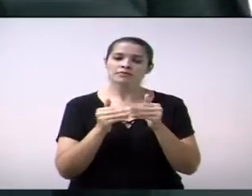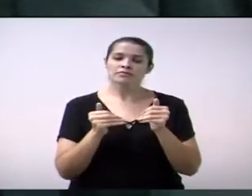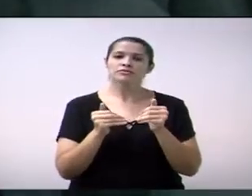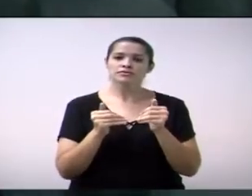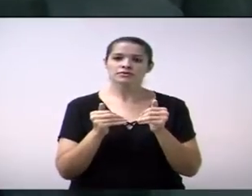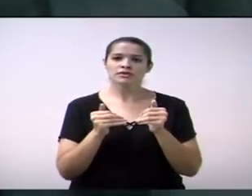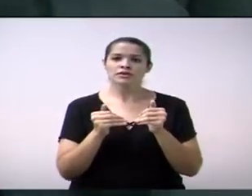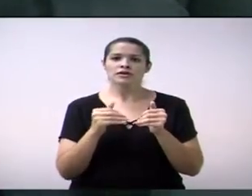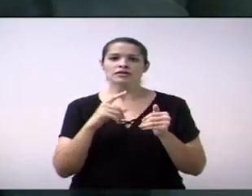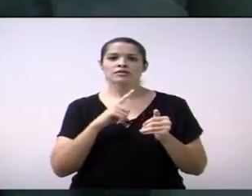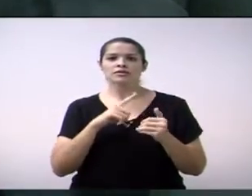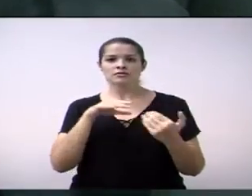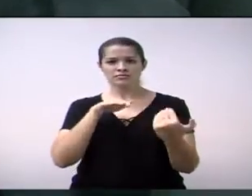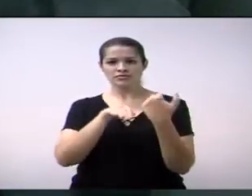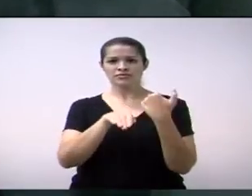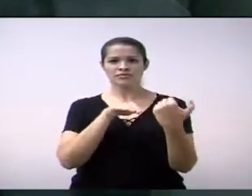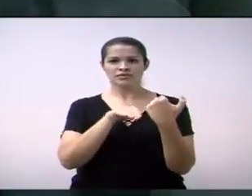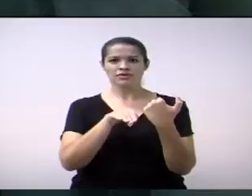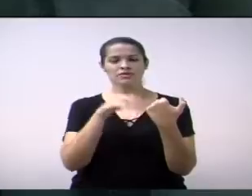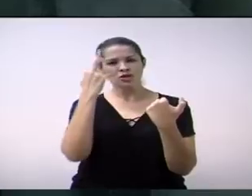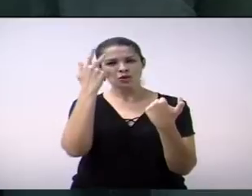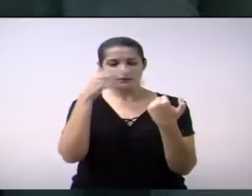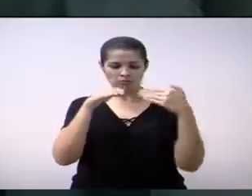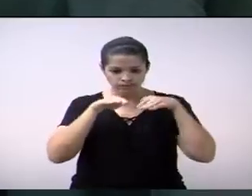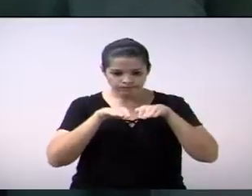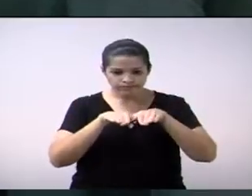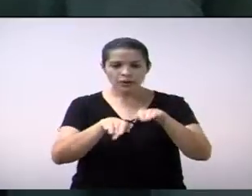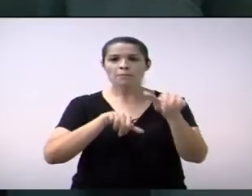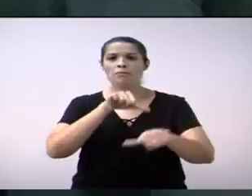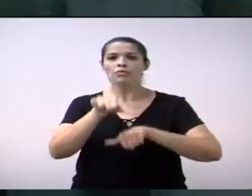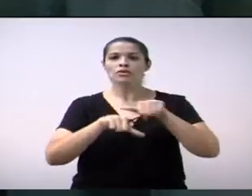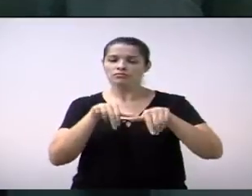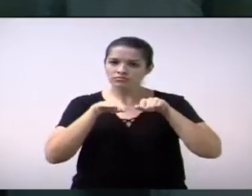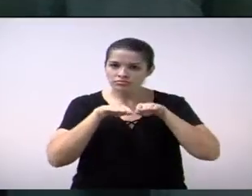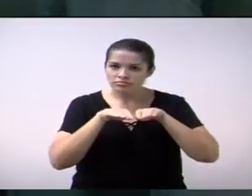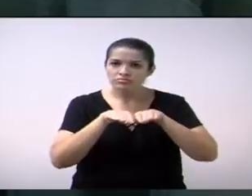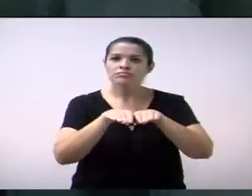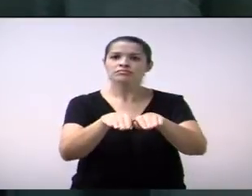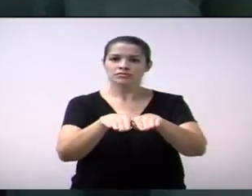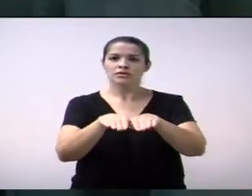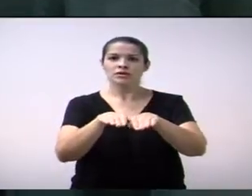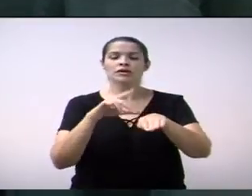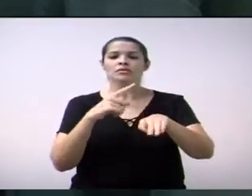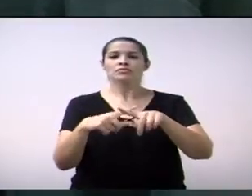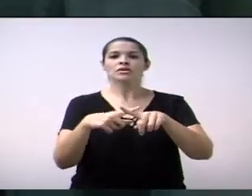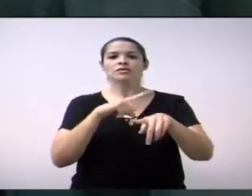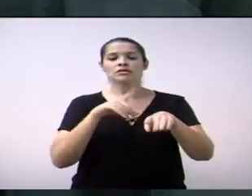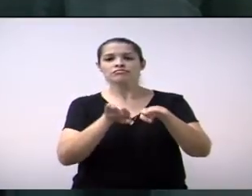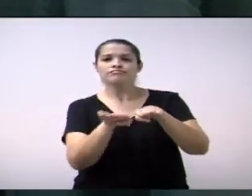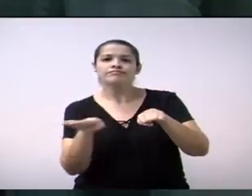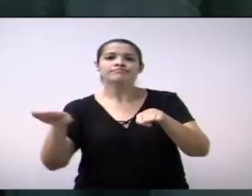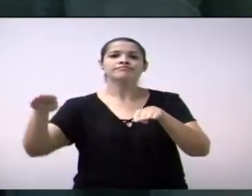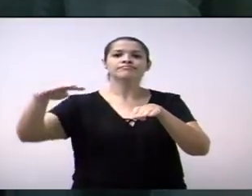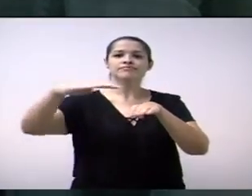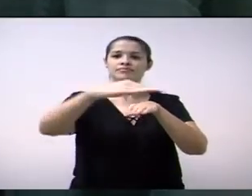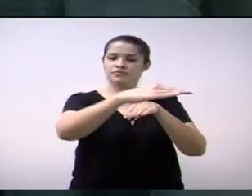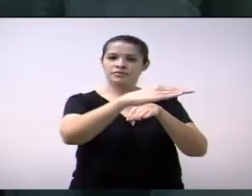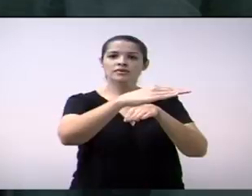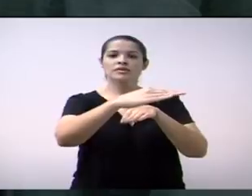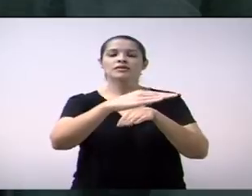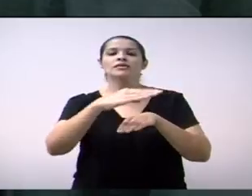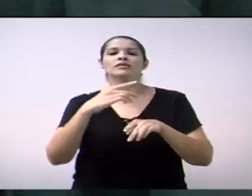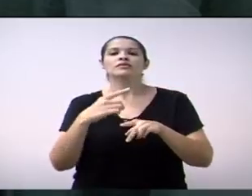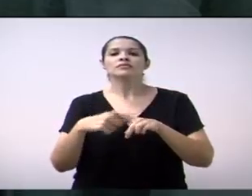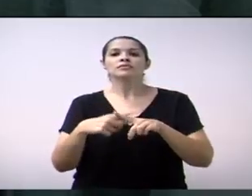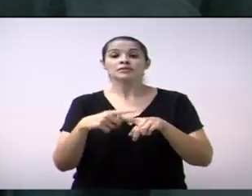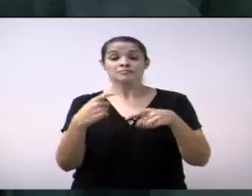sentido duplo da ponte Chamas do Progresso, onde dá acesso à rodovia Professor Zeferino Vaz, com o intuito de se criar uma